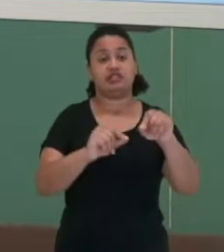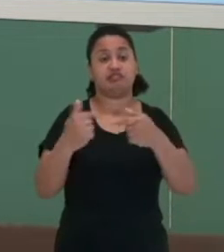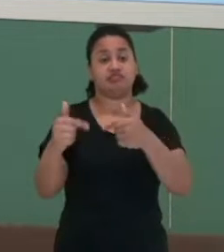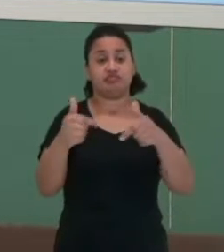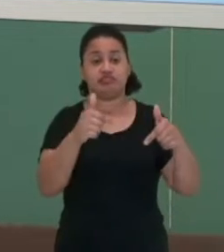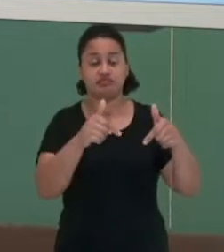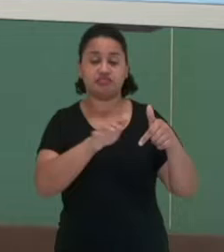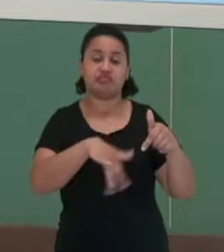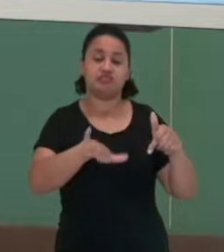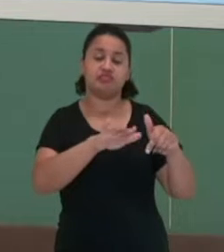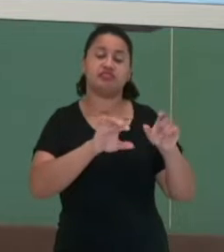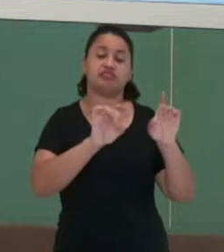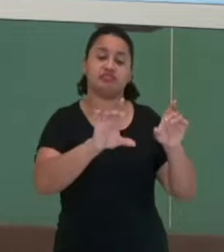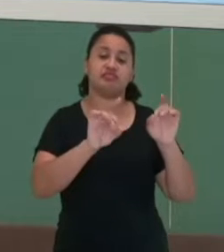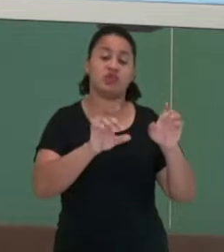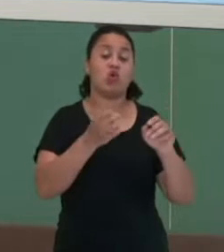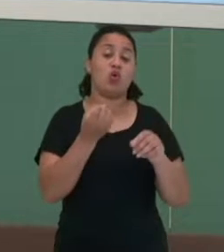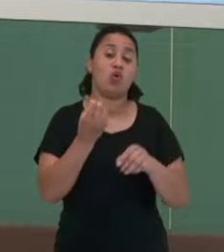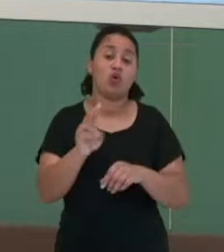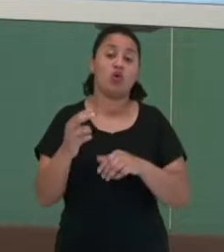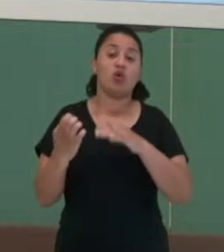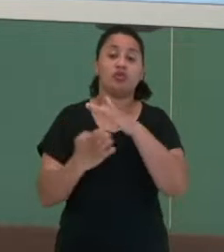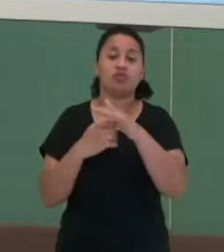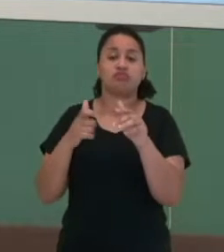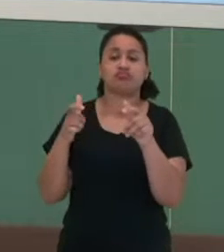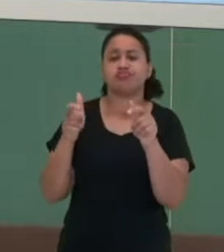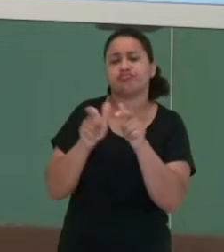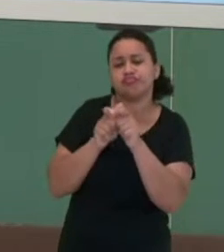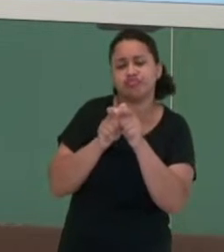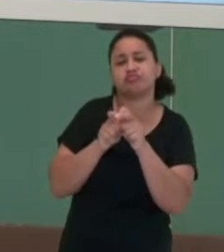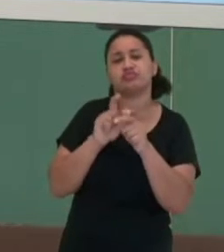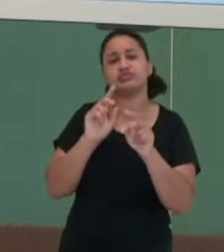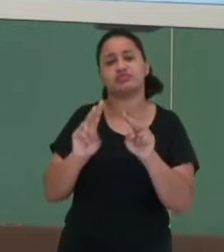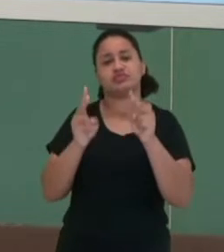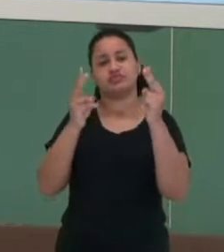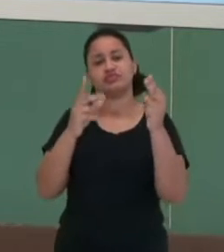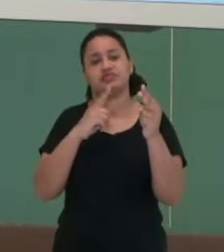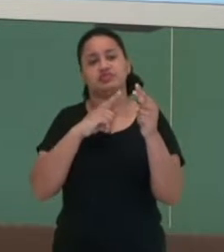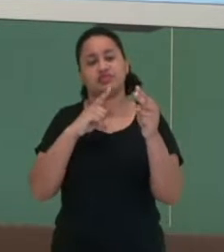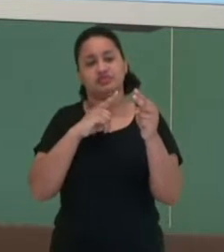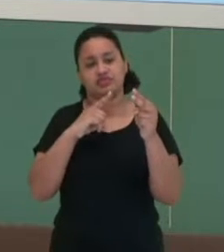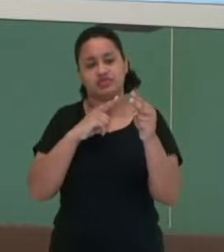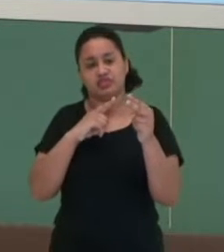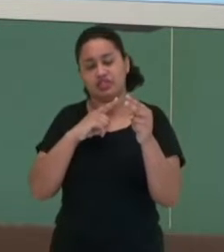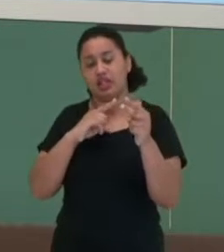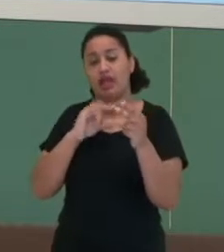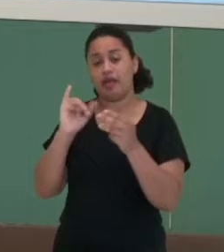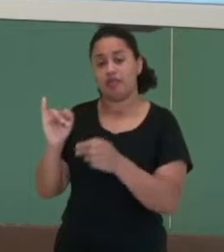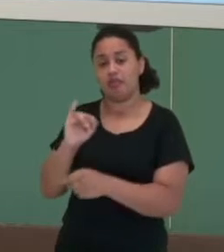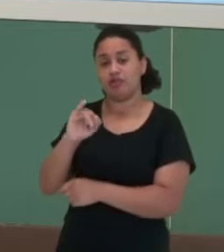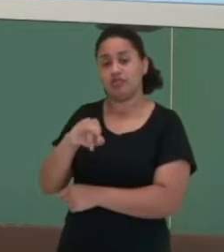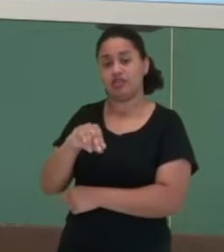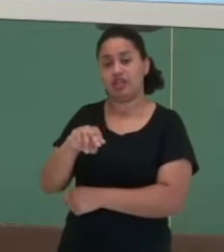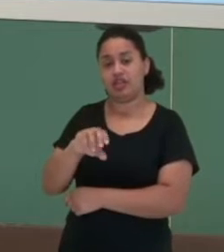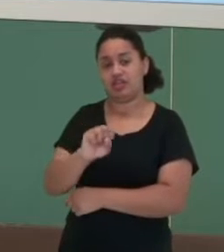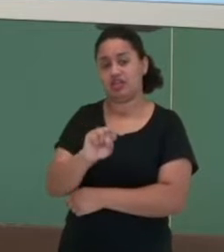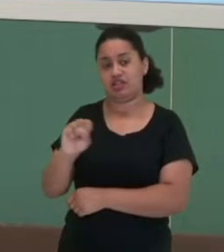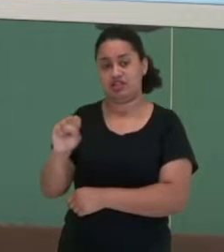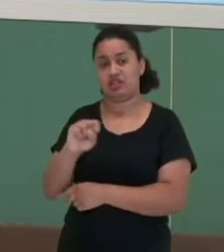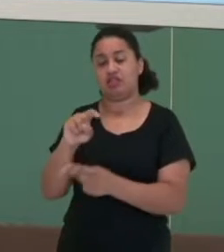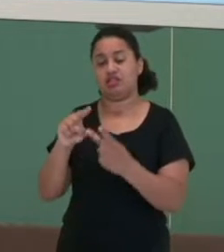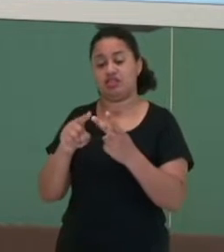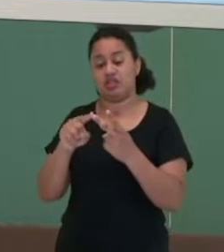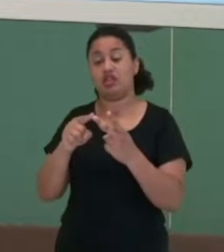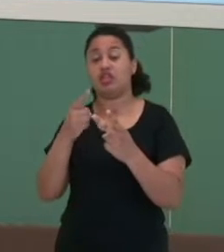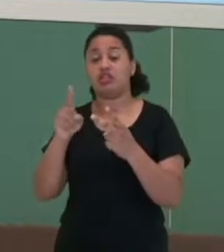com comércio ou uma pequena indústria. Nesse valor estão cobrados o INSS e o